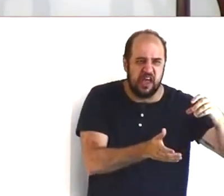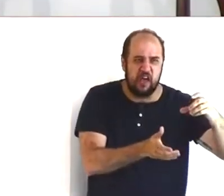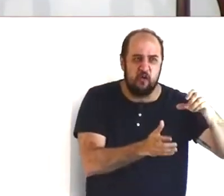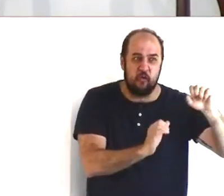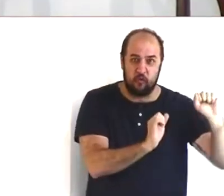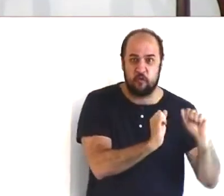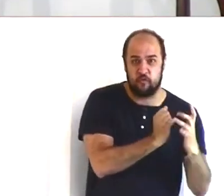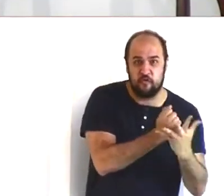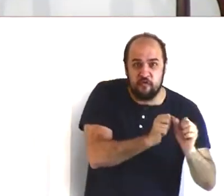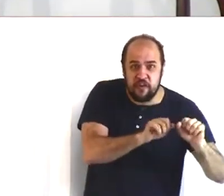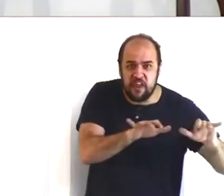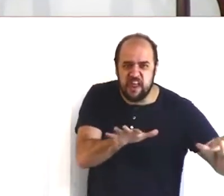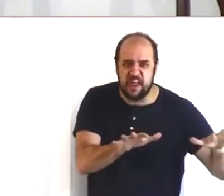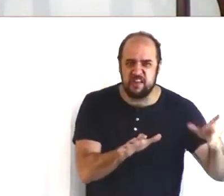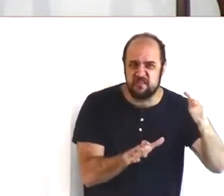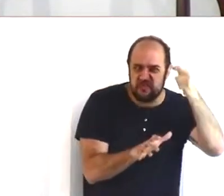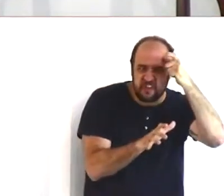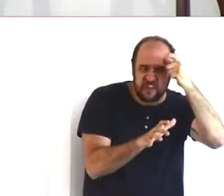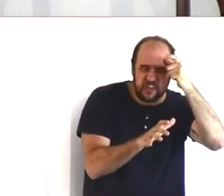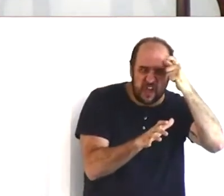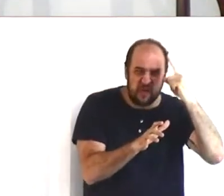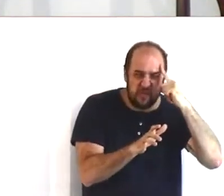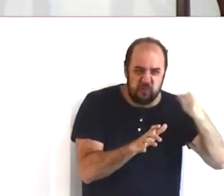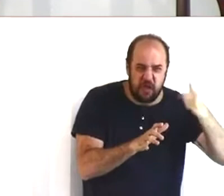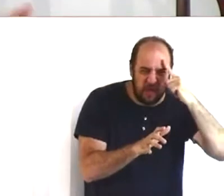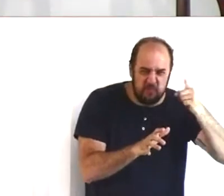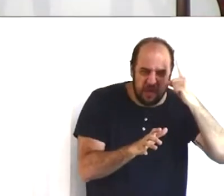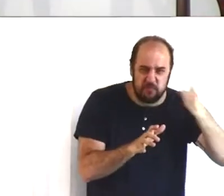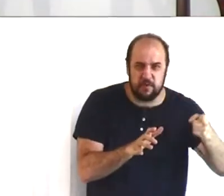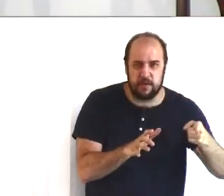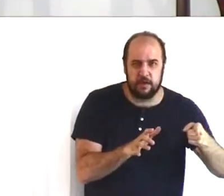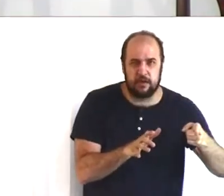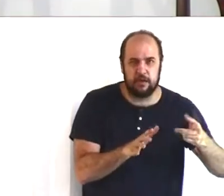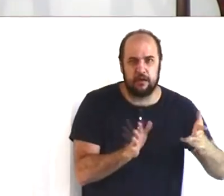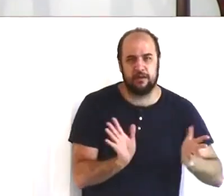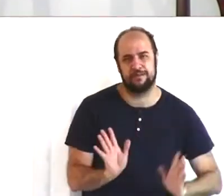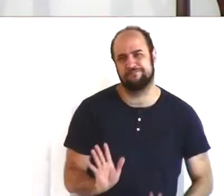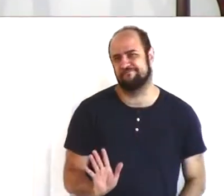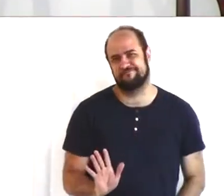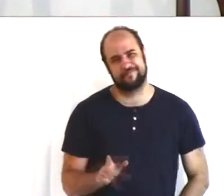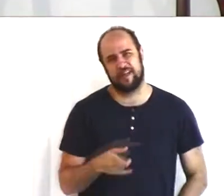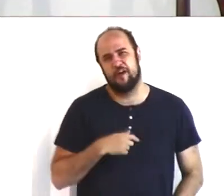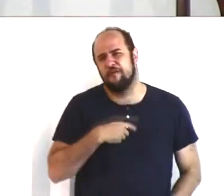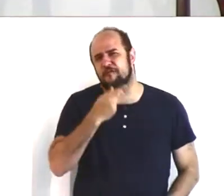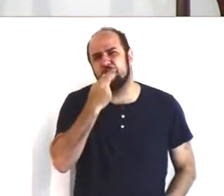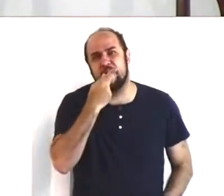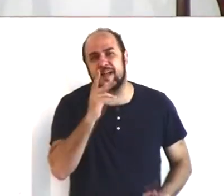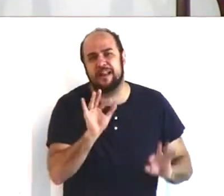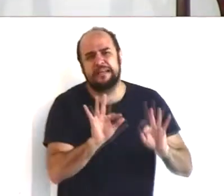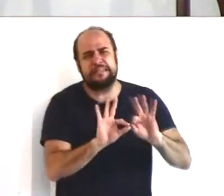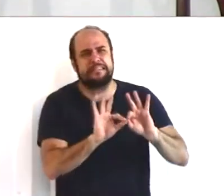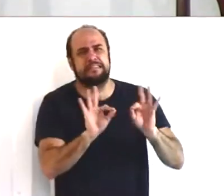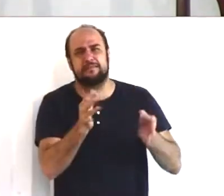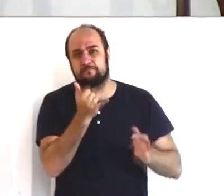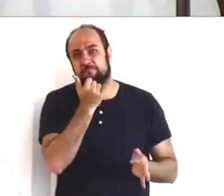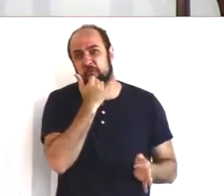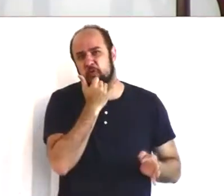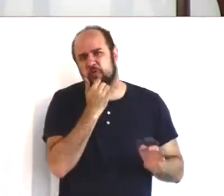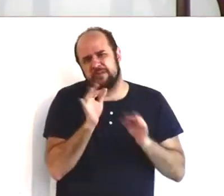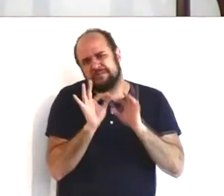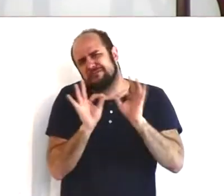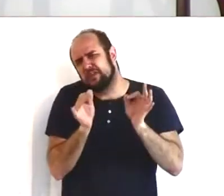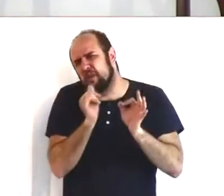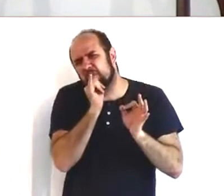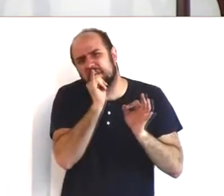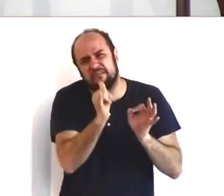está fazendo tudo isso, por isso a briga tem que ser contra Satanás. E eu digo uma coisa para você de maneira muito simples, me perdoe a